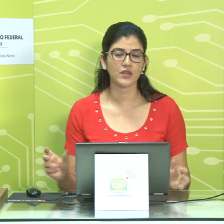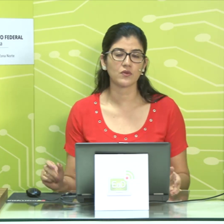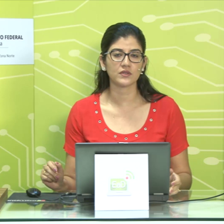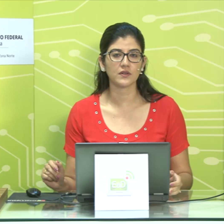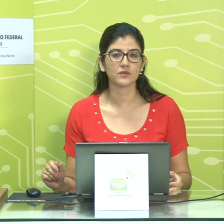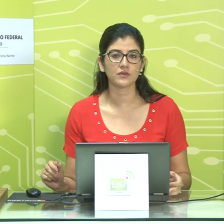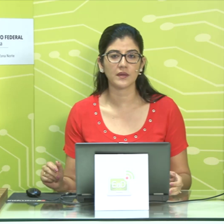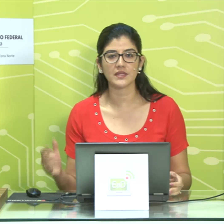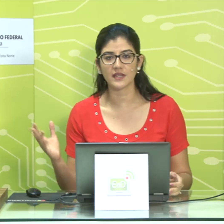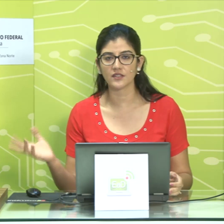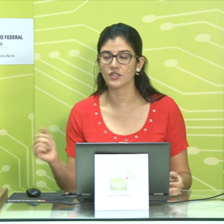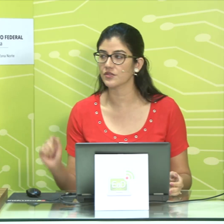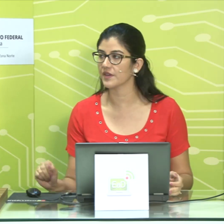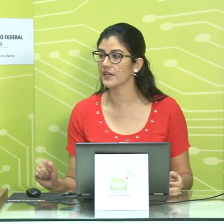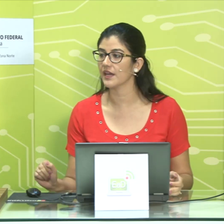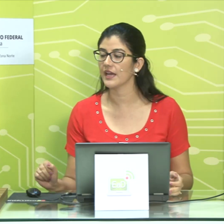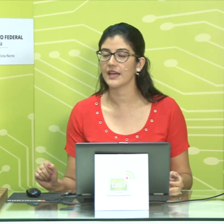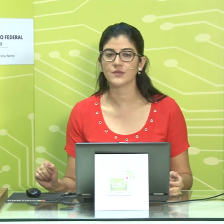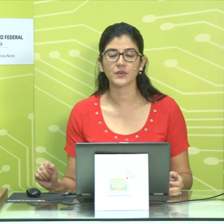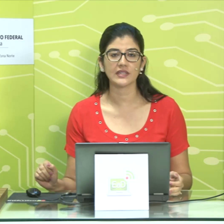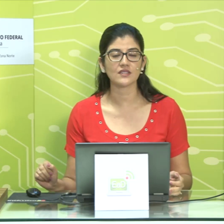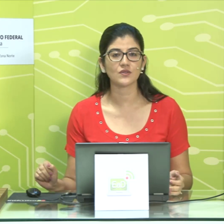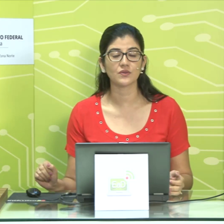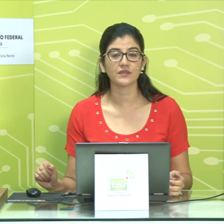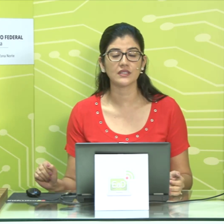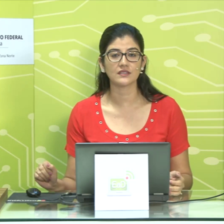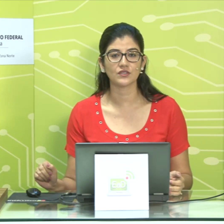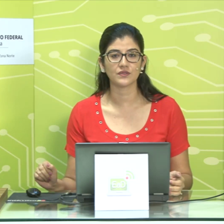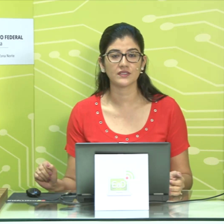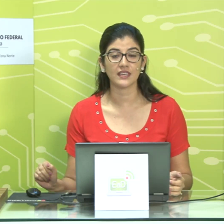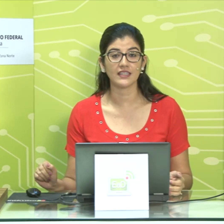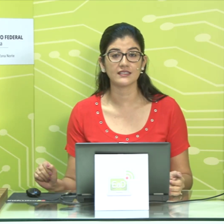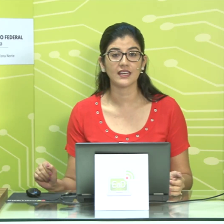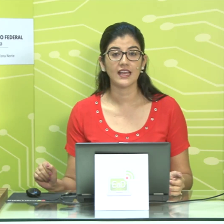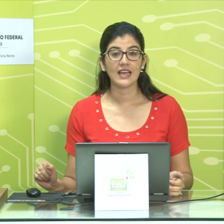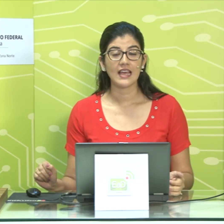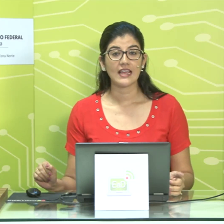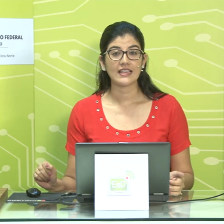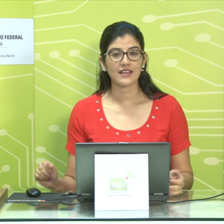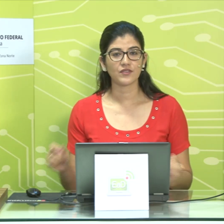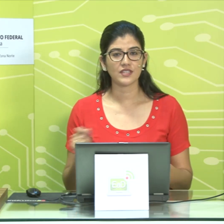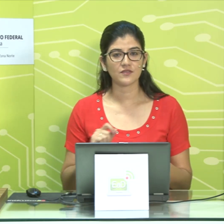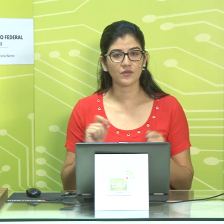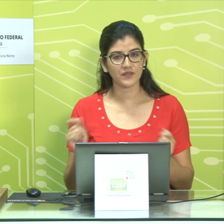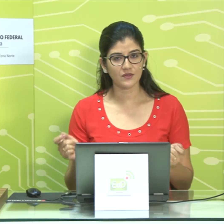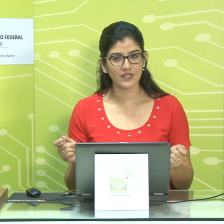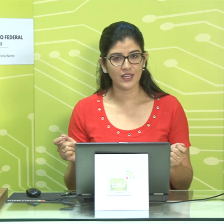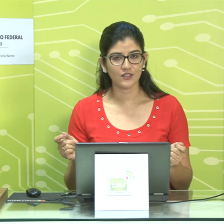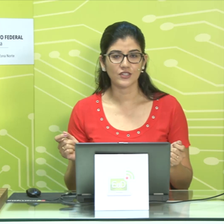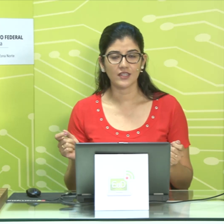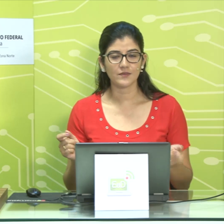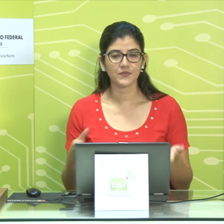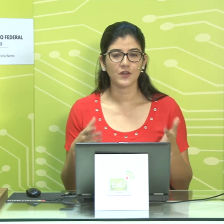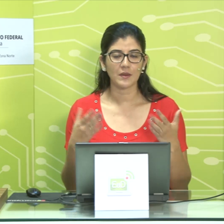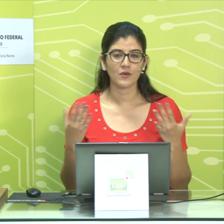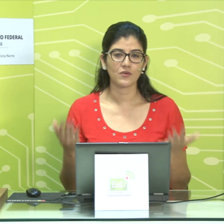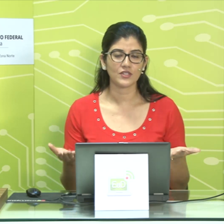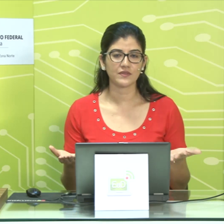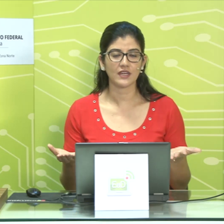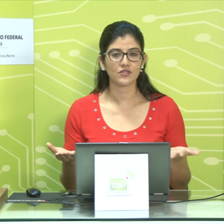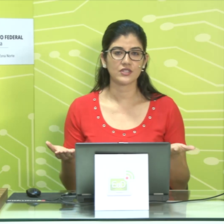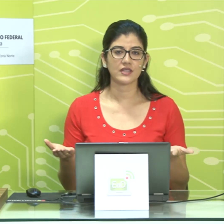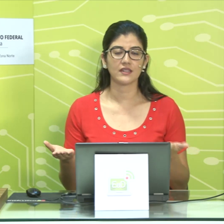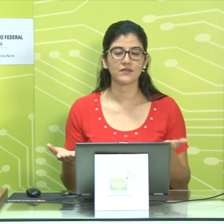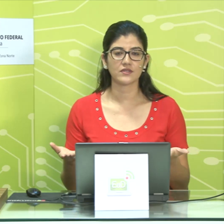mais um pouquinho o conteúdo, né? Mas aí a gente vai responder as dúvidas de vocês. E aí vocês vão fazer o seguinte, né?